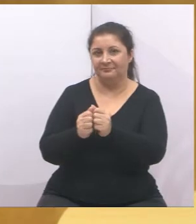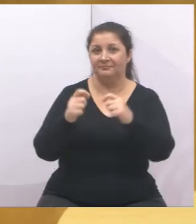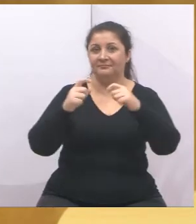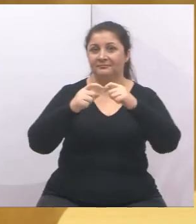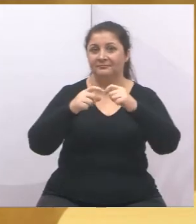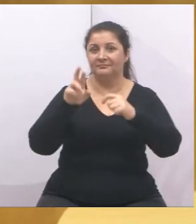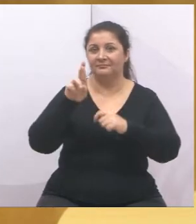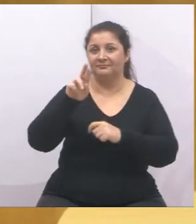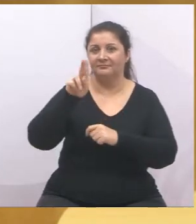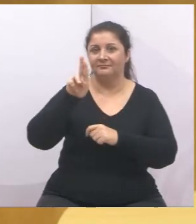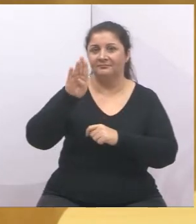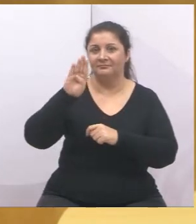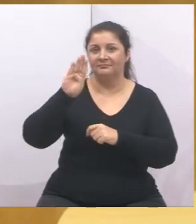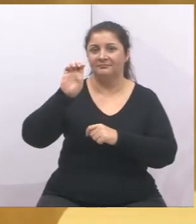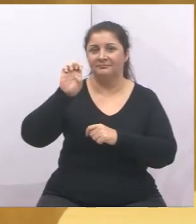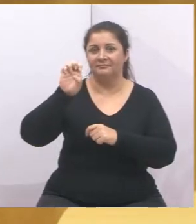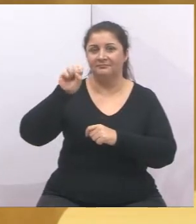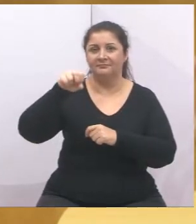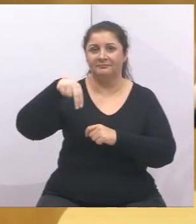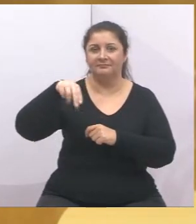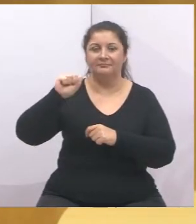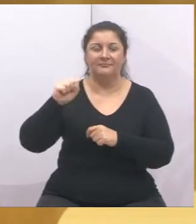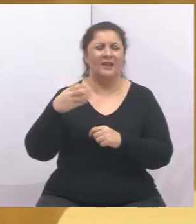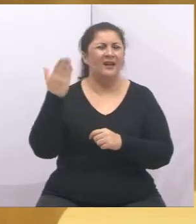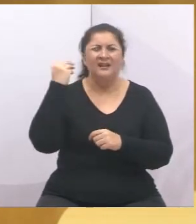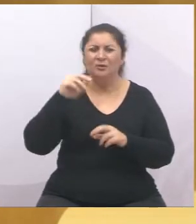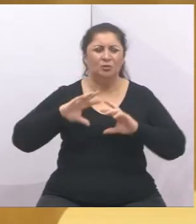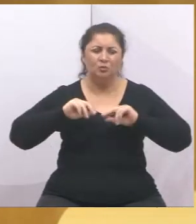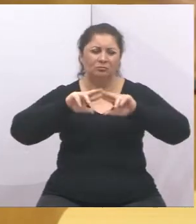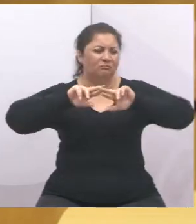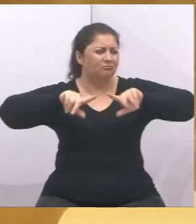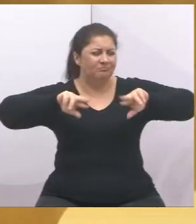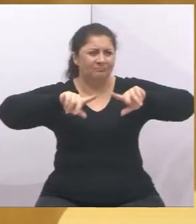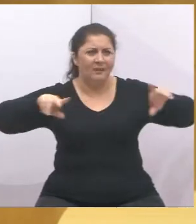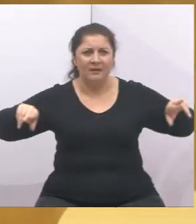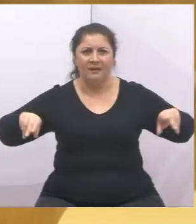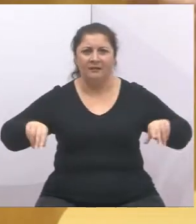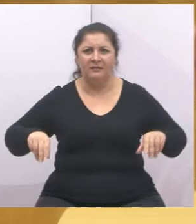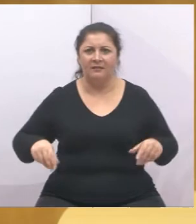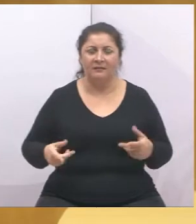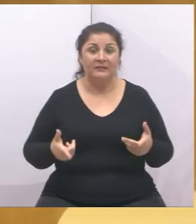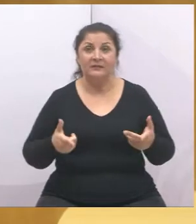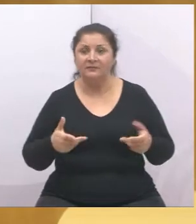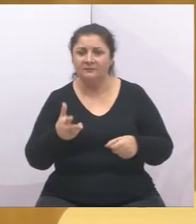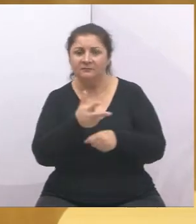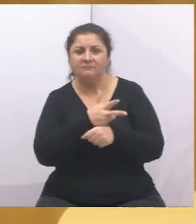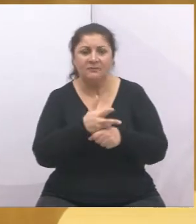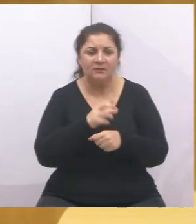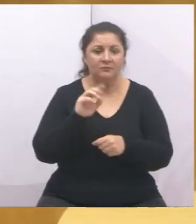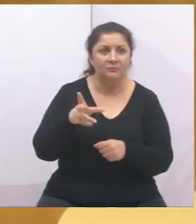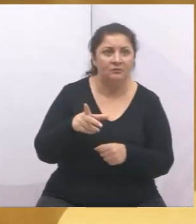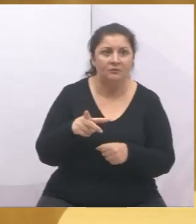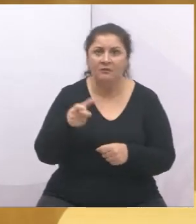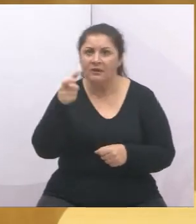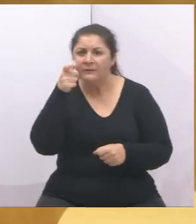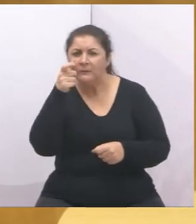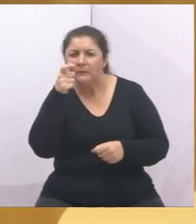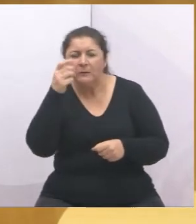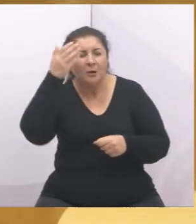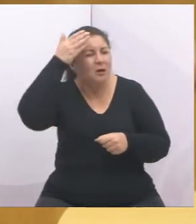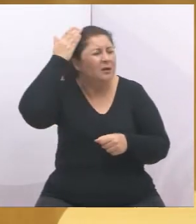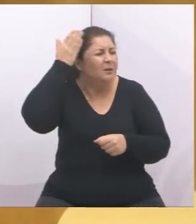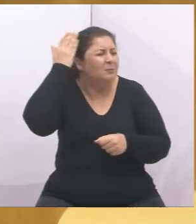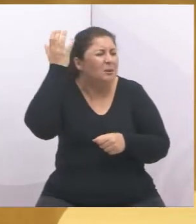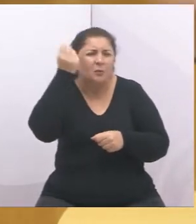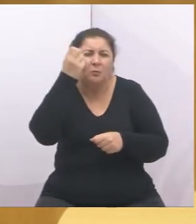Amâncio. E como e aquele tempo era tudo diferente, fumava no centro cirúrgico, só via, às vezes, o Dr. Cardarelli, cabecinha branca, no